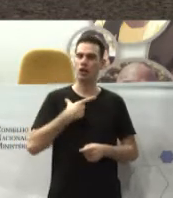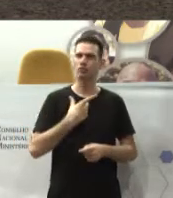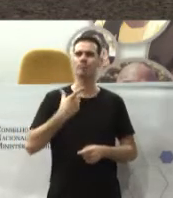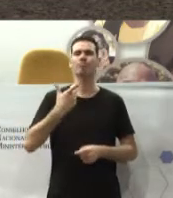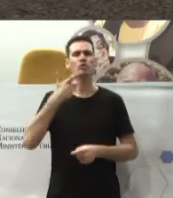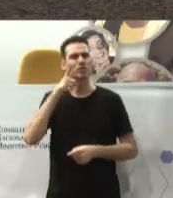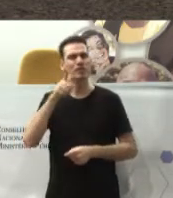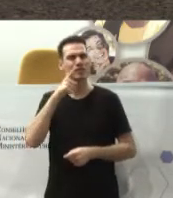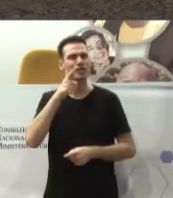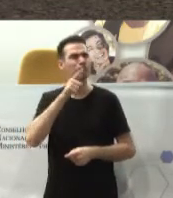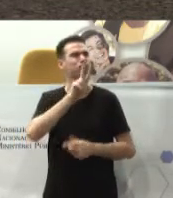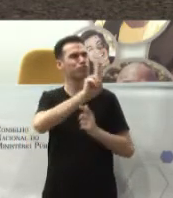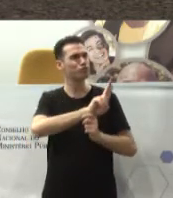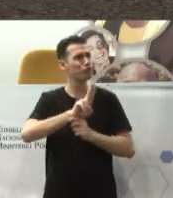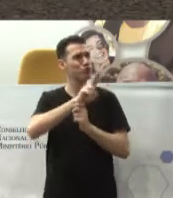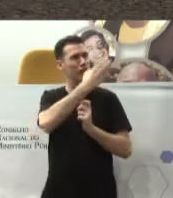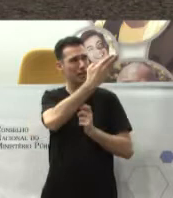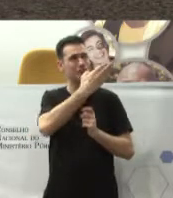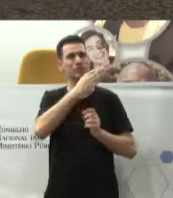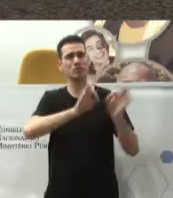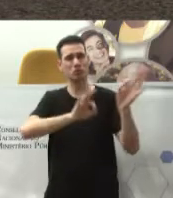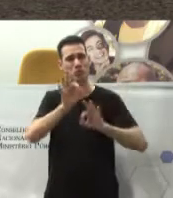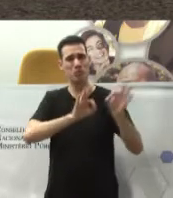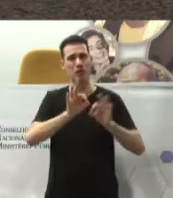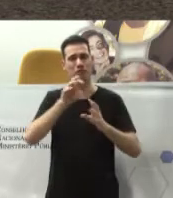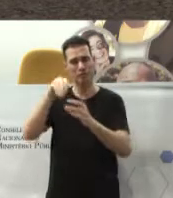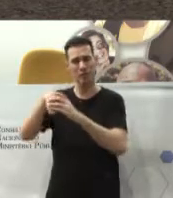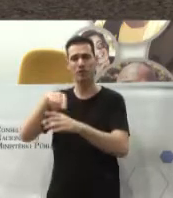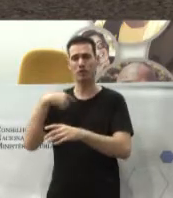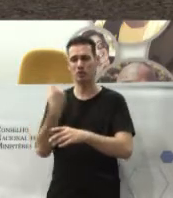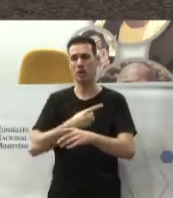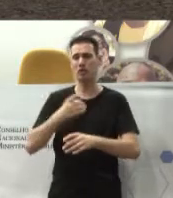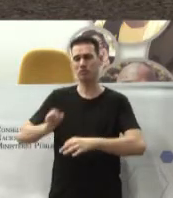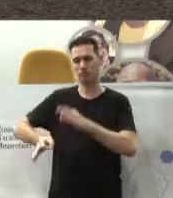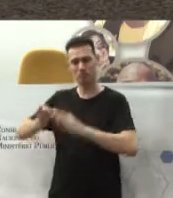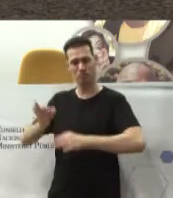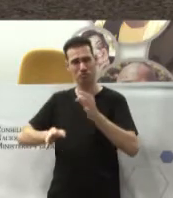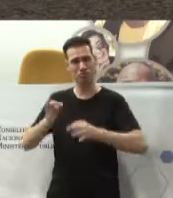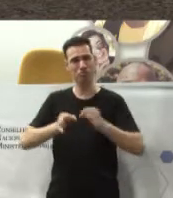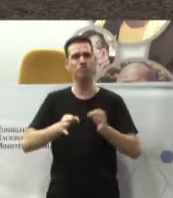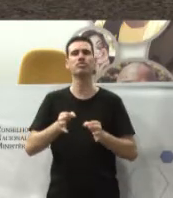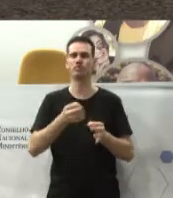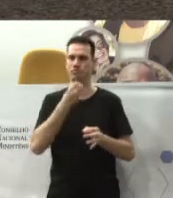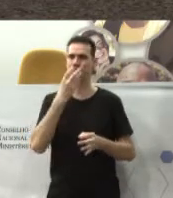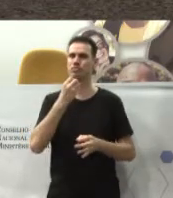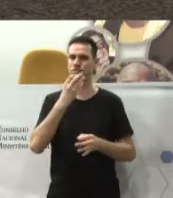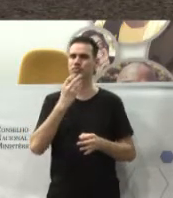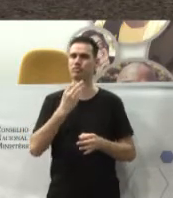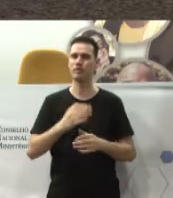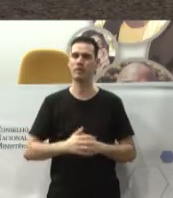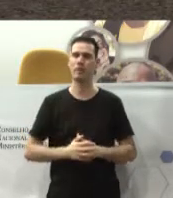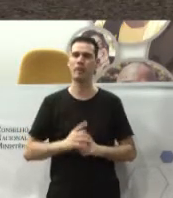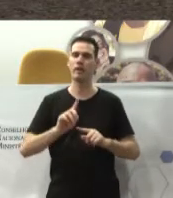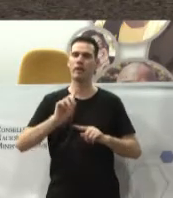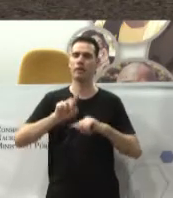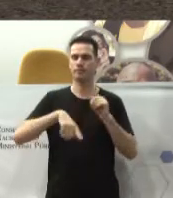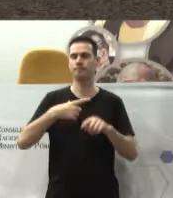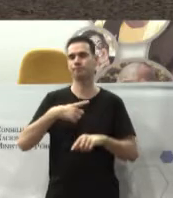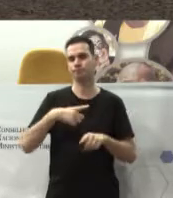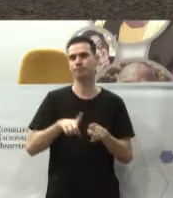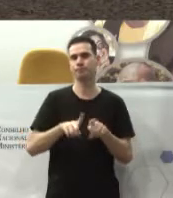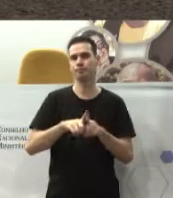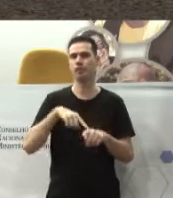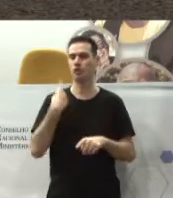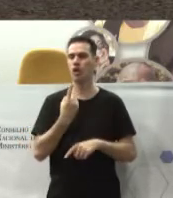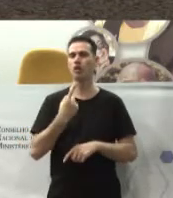plano nas nossas organizações e planejamentos institucionais, acresceremos valor. Depois, E aí vem o nosso